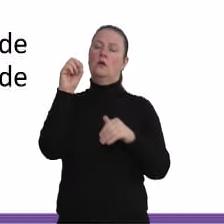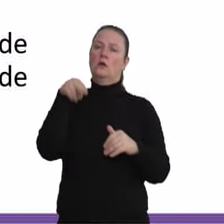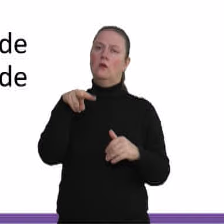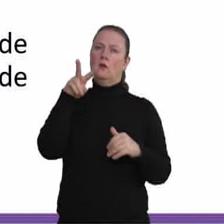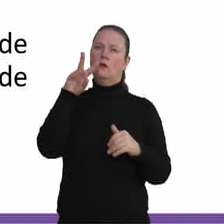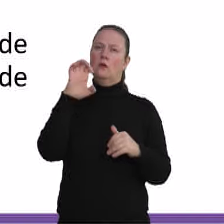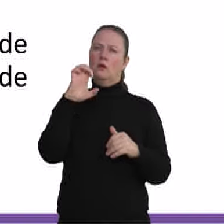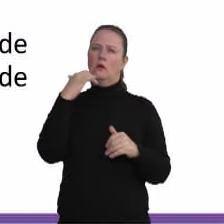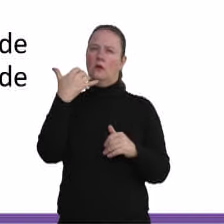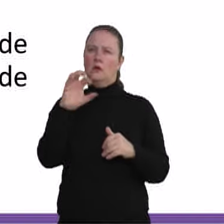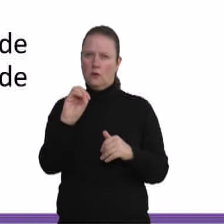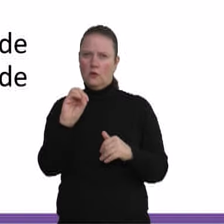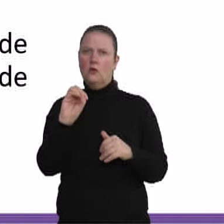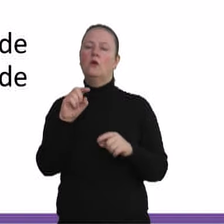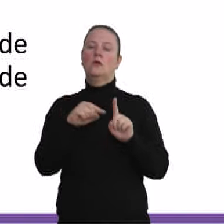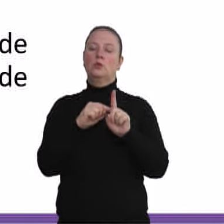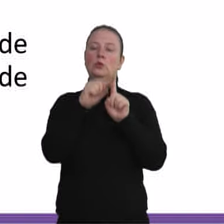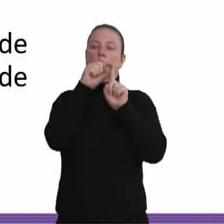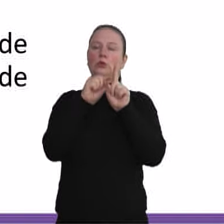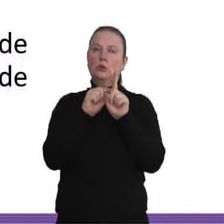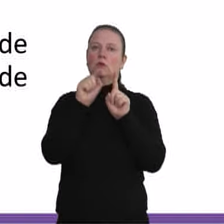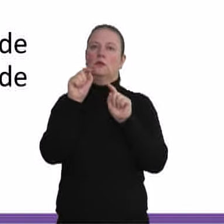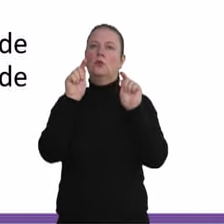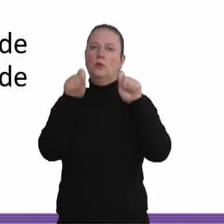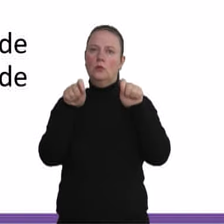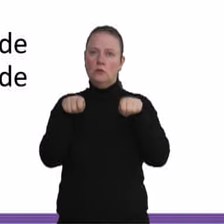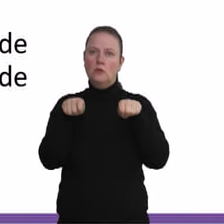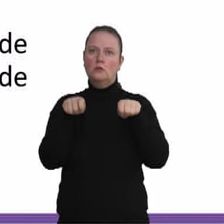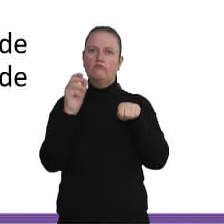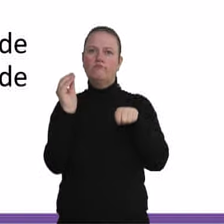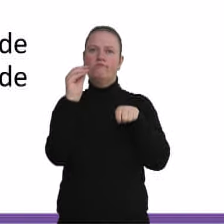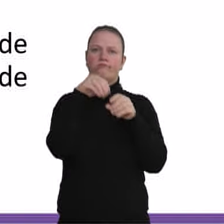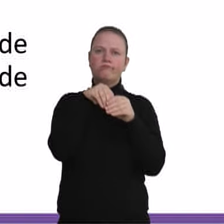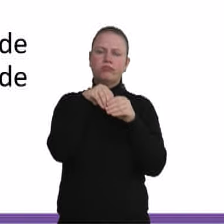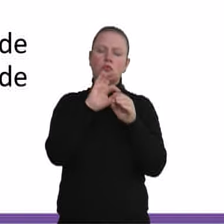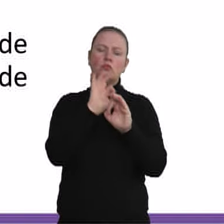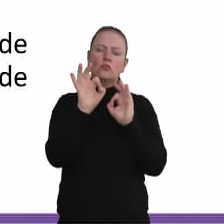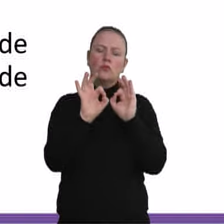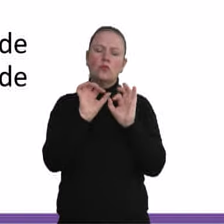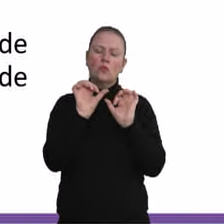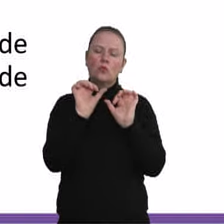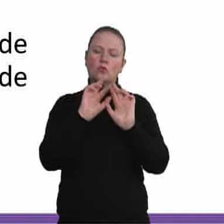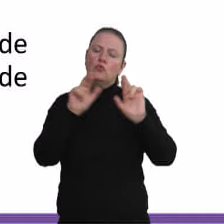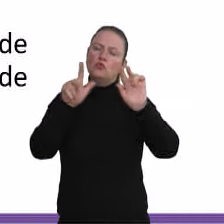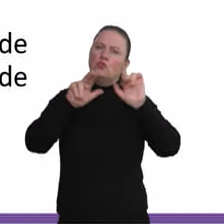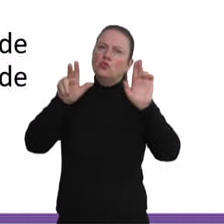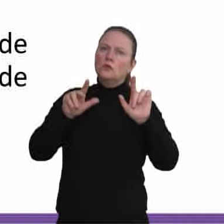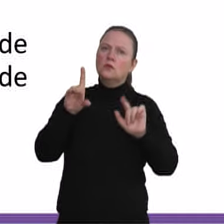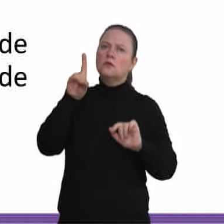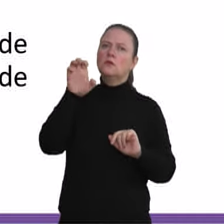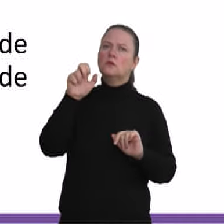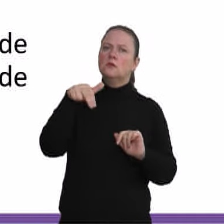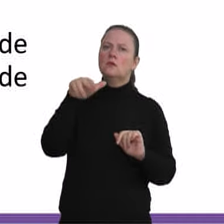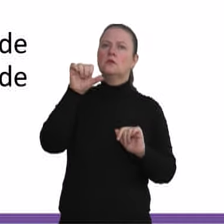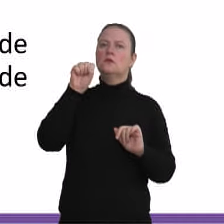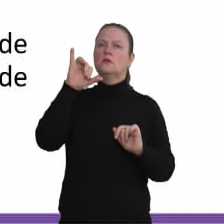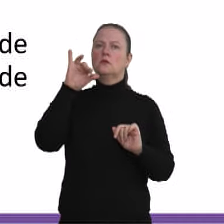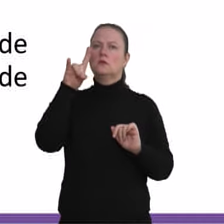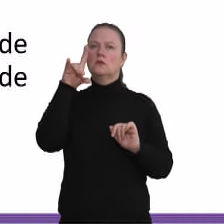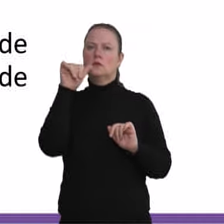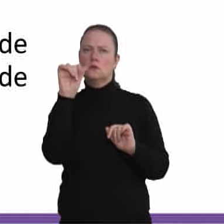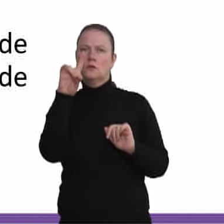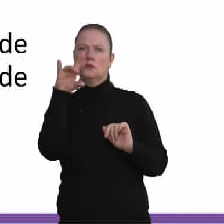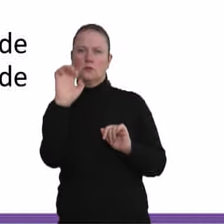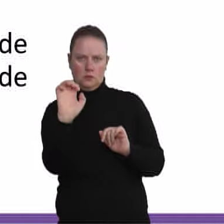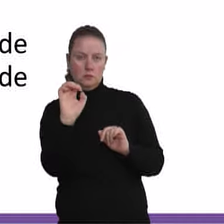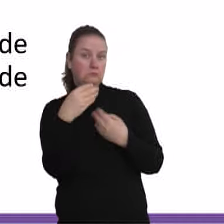na movimentação de partes do fluido dentro do mesmo em razão da diferença de densidade entre as suas partes. Bom,